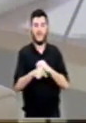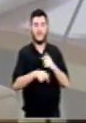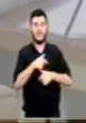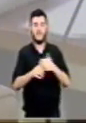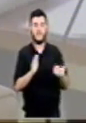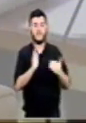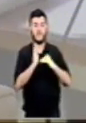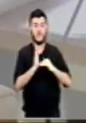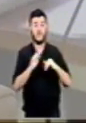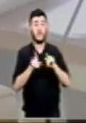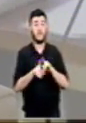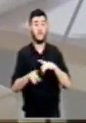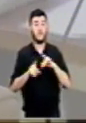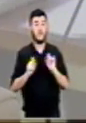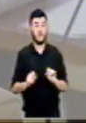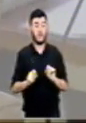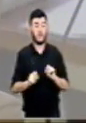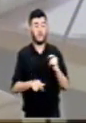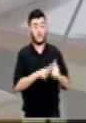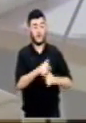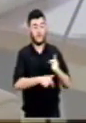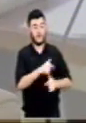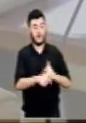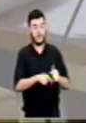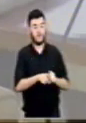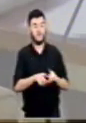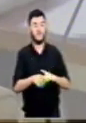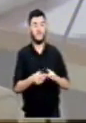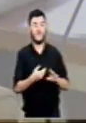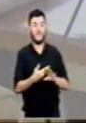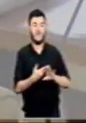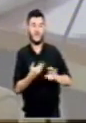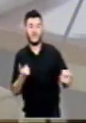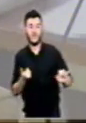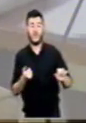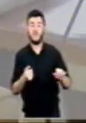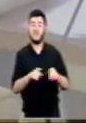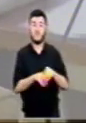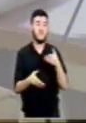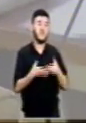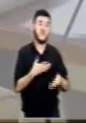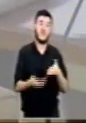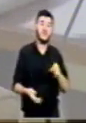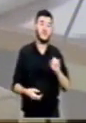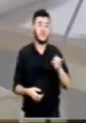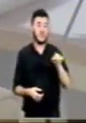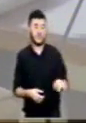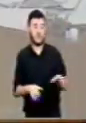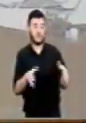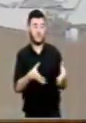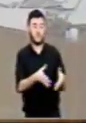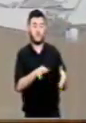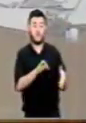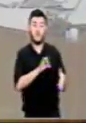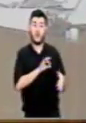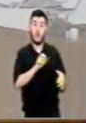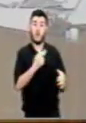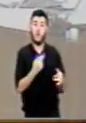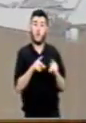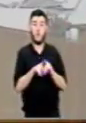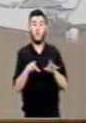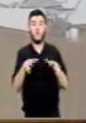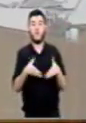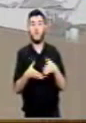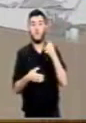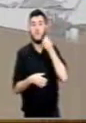prerrogativa de função, quer sejam policiais legislativos, quer sejam ex-parlamentares. No que diz respeito aos